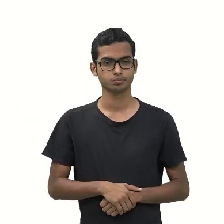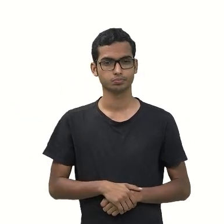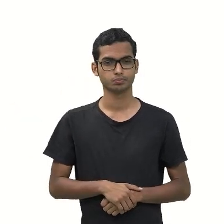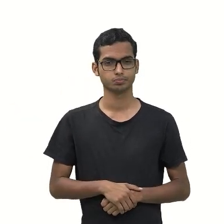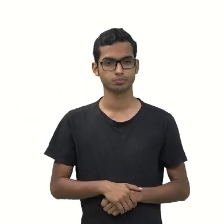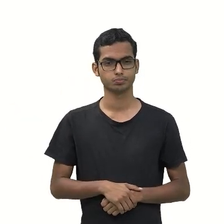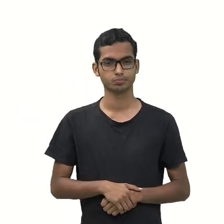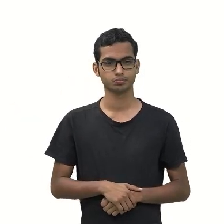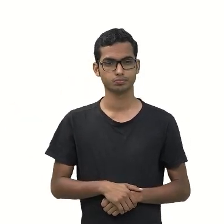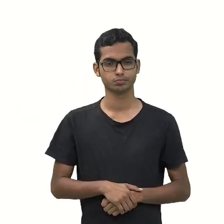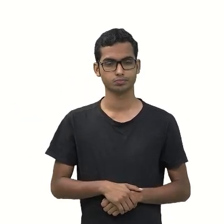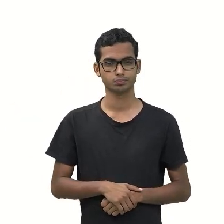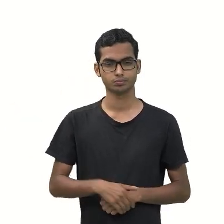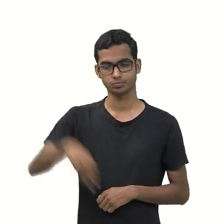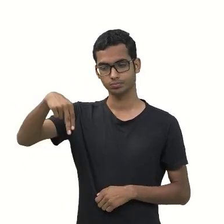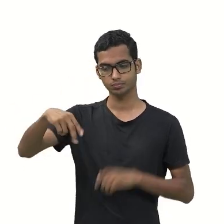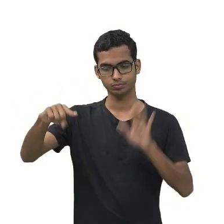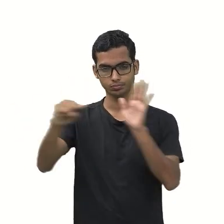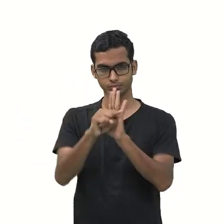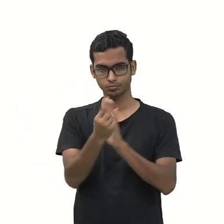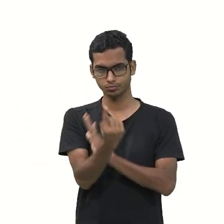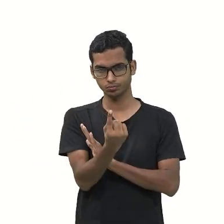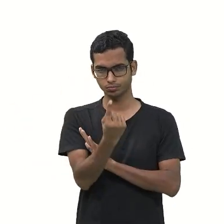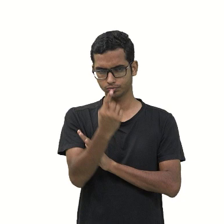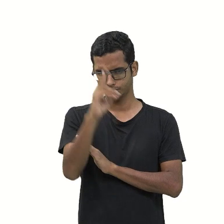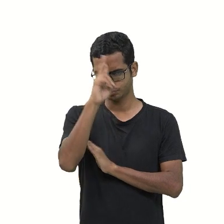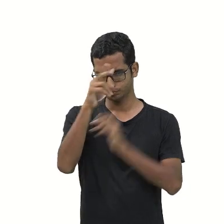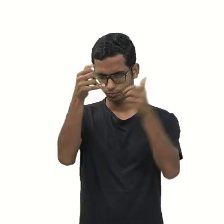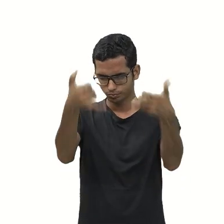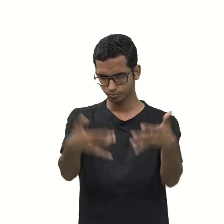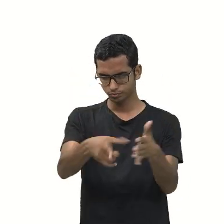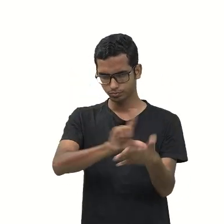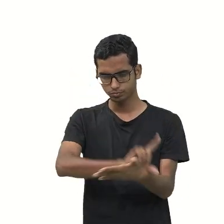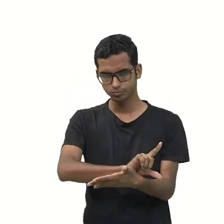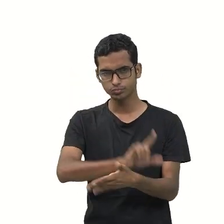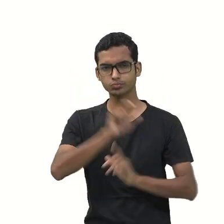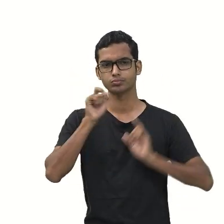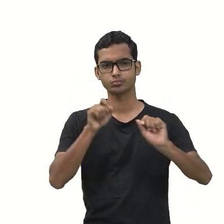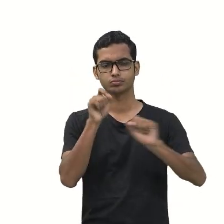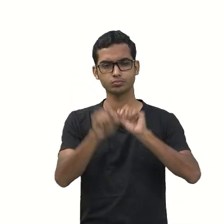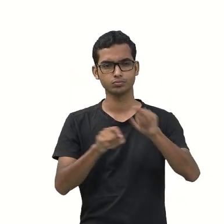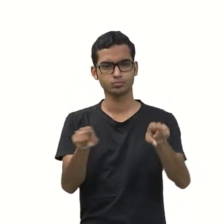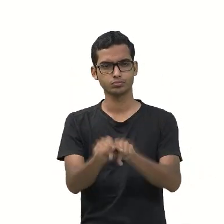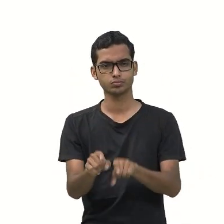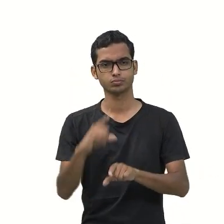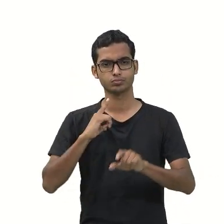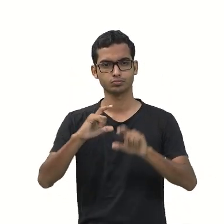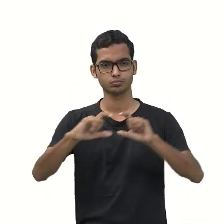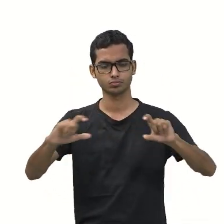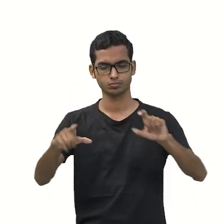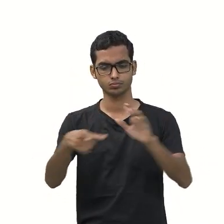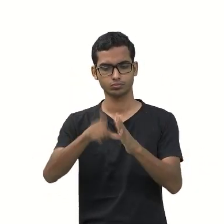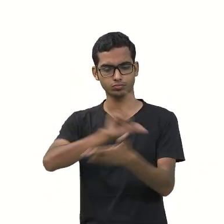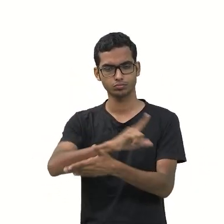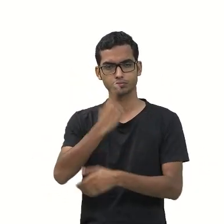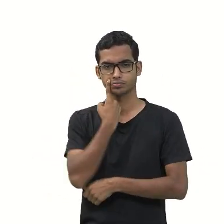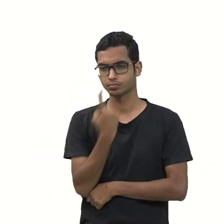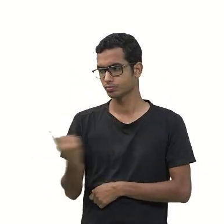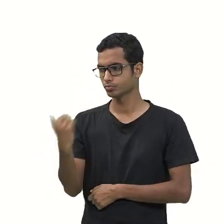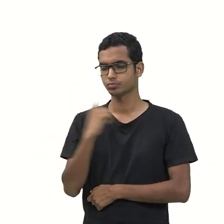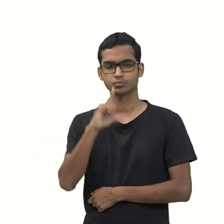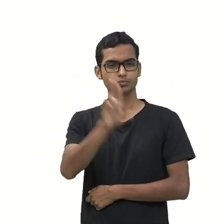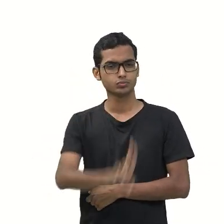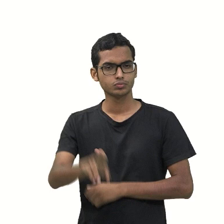N menos 1, lembra que eu expliquei para vocês, ó, N menos 1 é meu termo anterior a N. Se aqui eu for